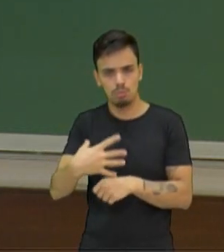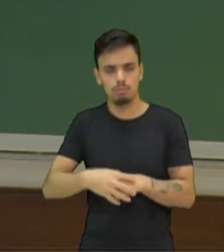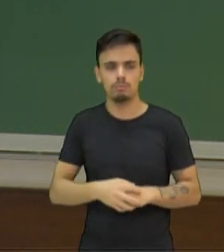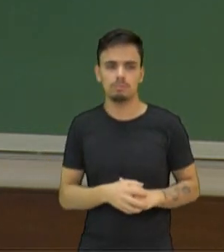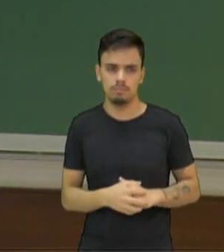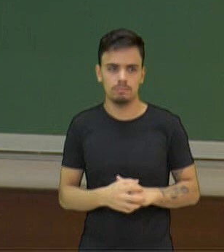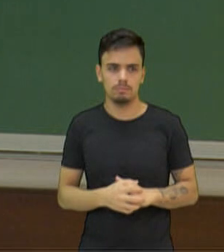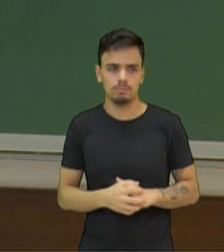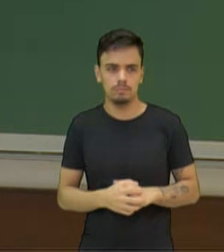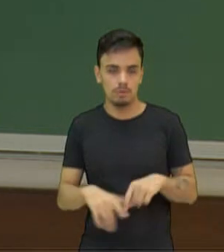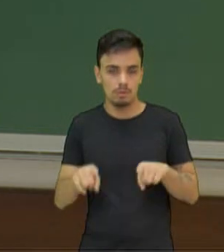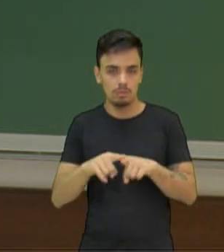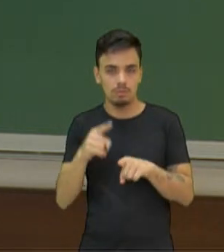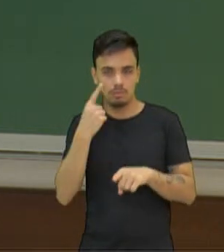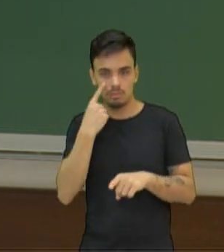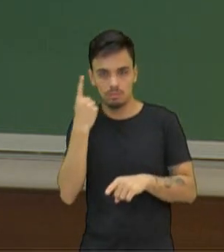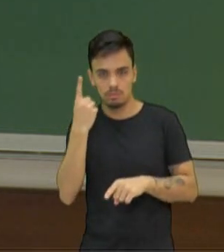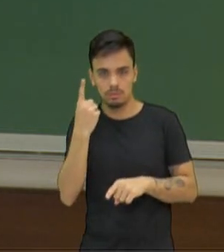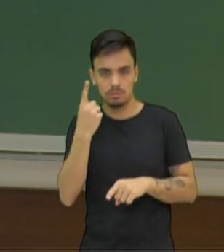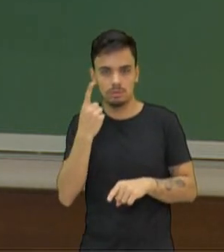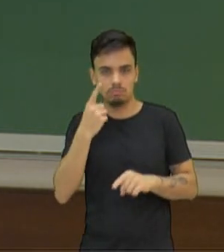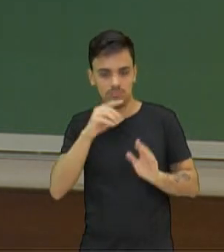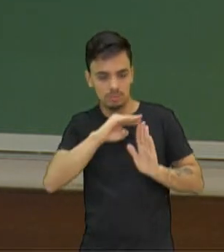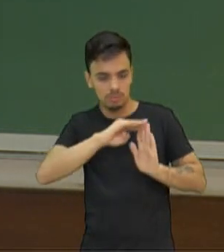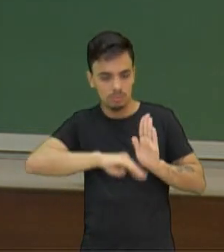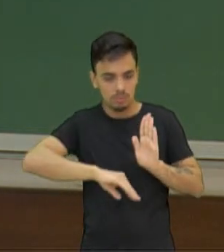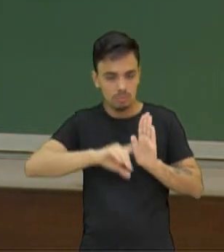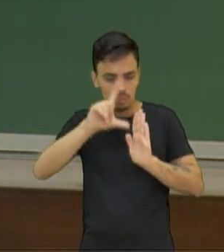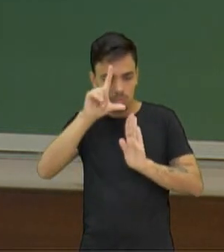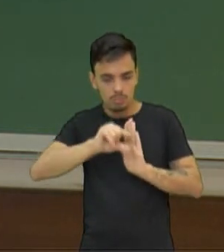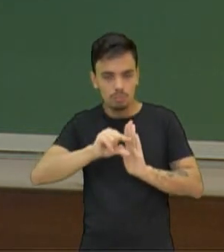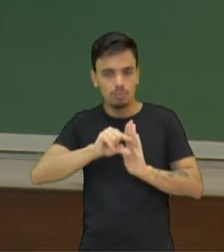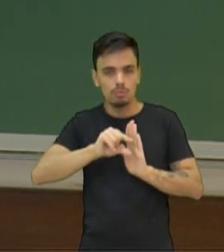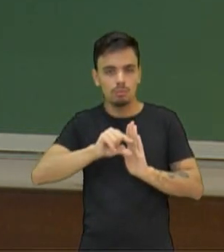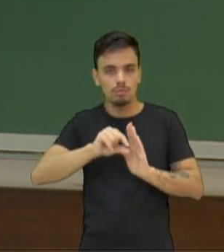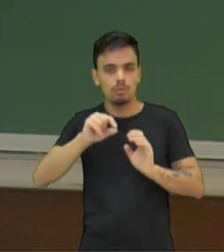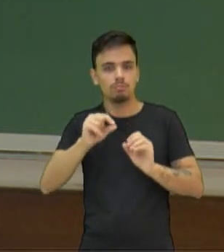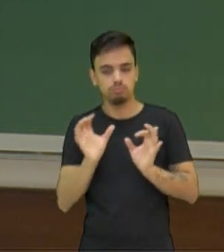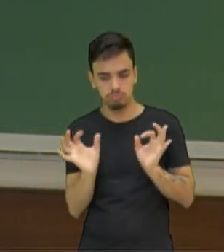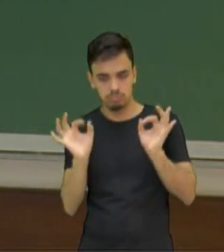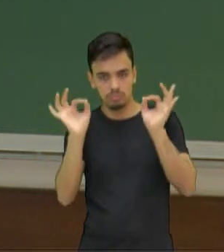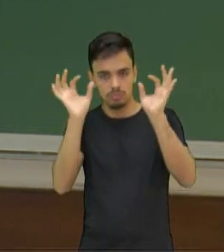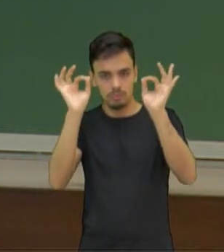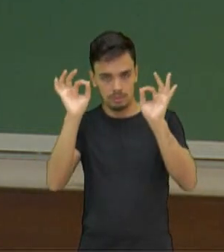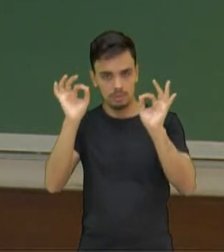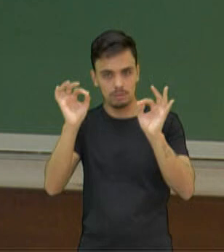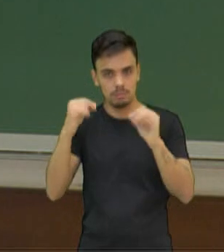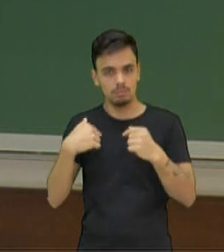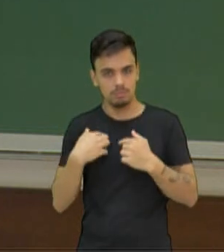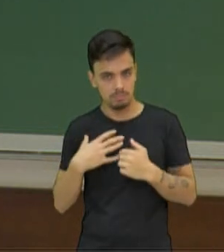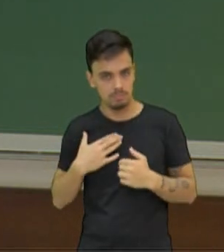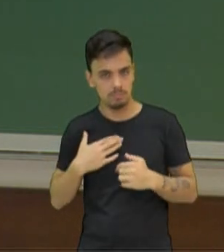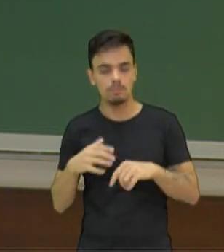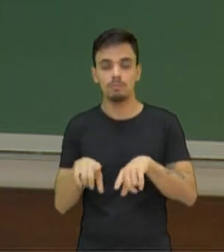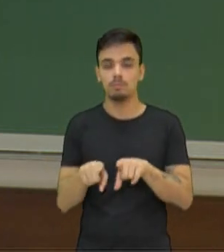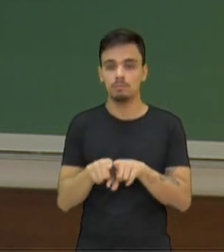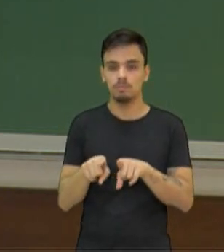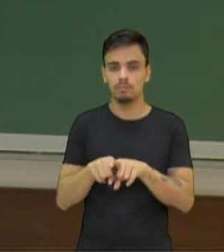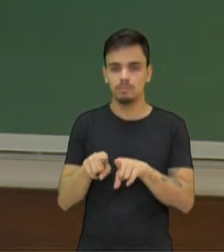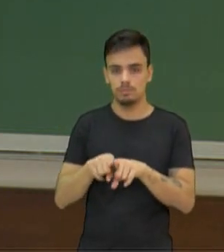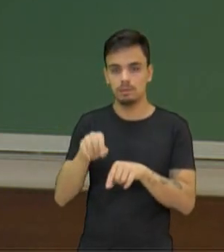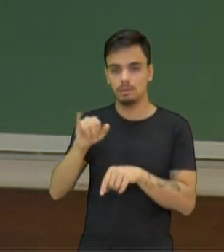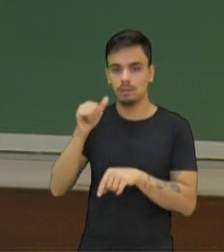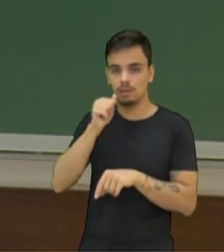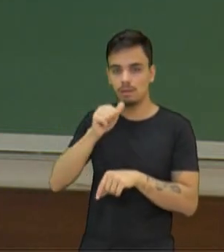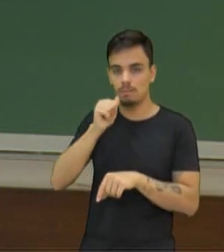mãe, reduz o risco de câncer de mama. Então, existem estudos que mostram que as mães que amamentaram têm uma menor incidência